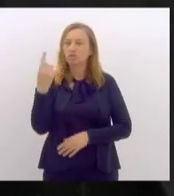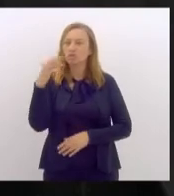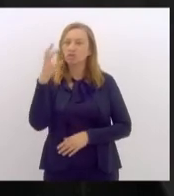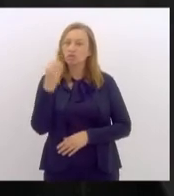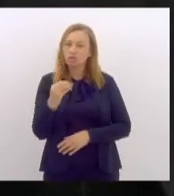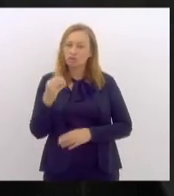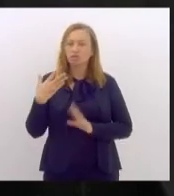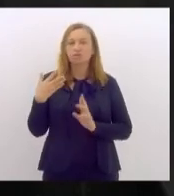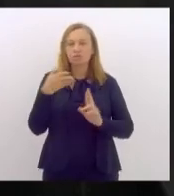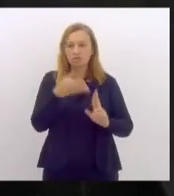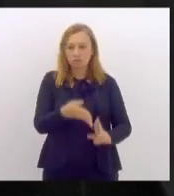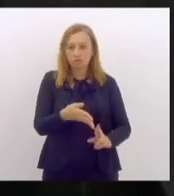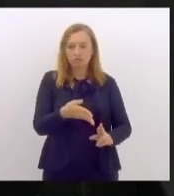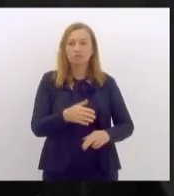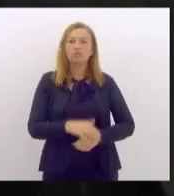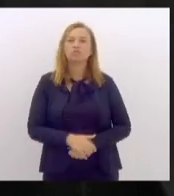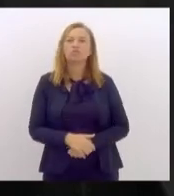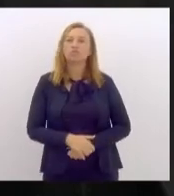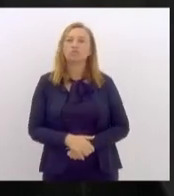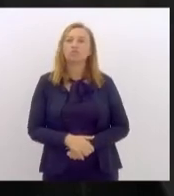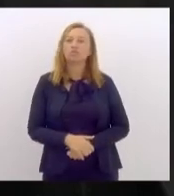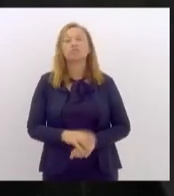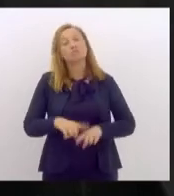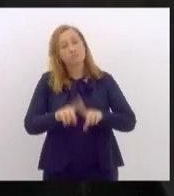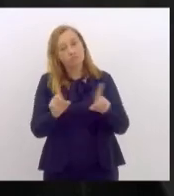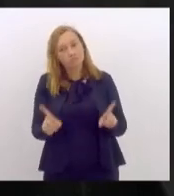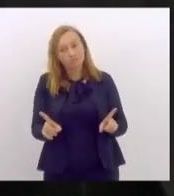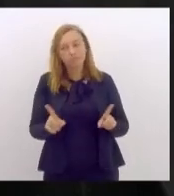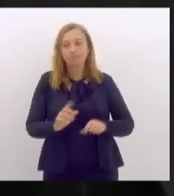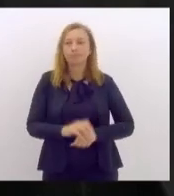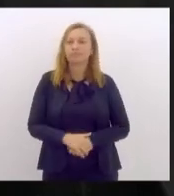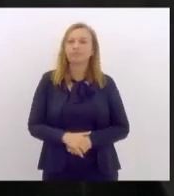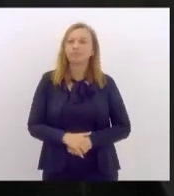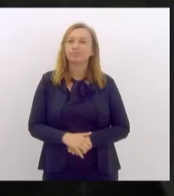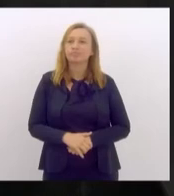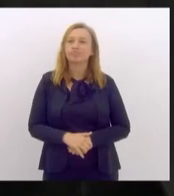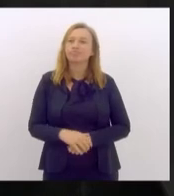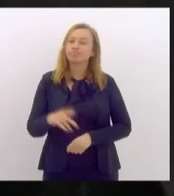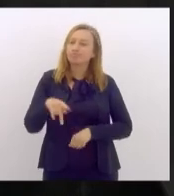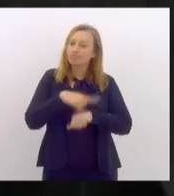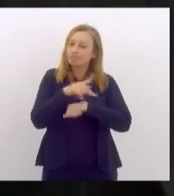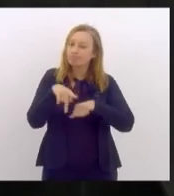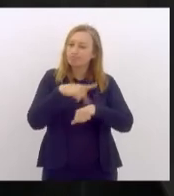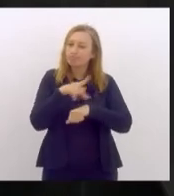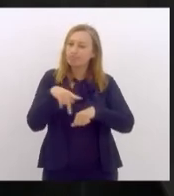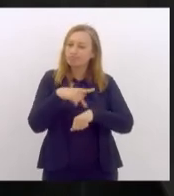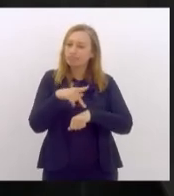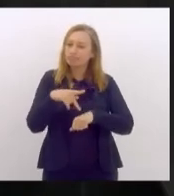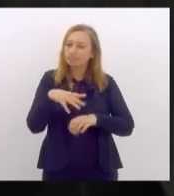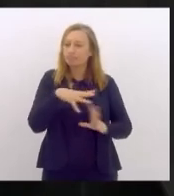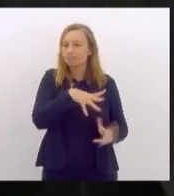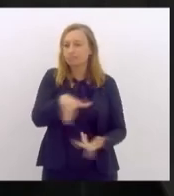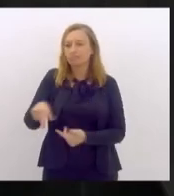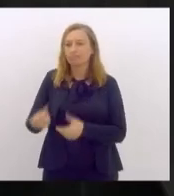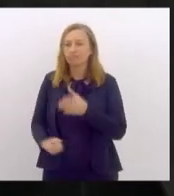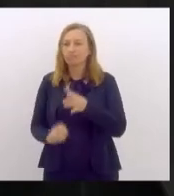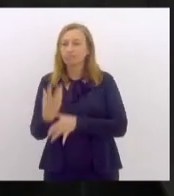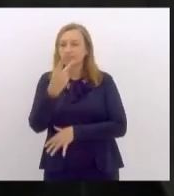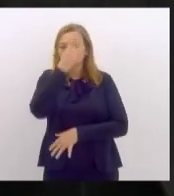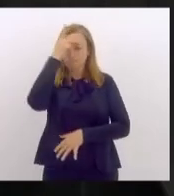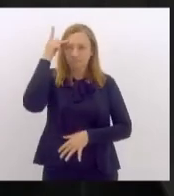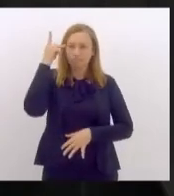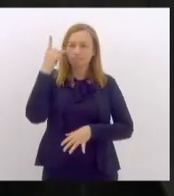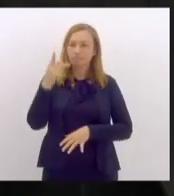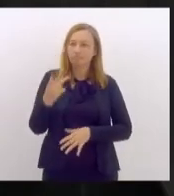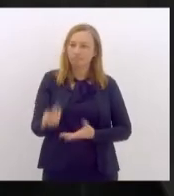referências simbólicas Mas ela é um país uma nação feita de gente e que se